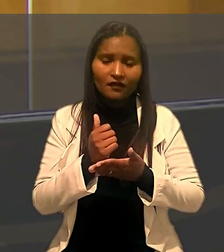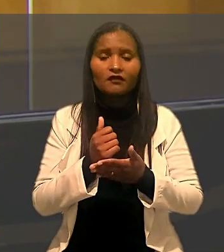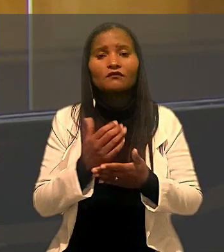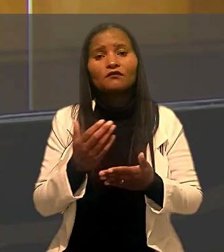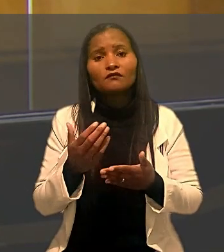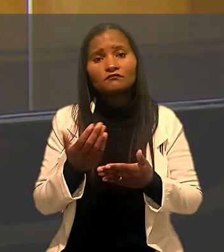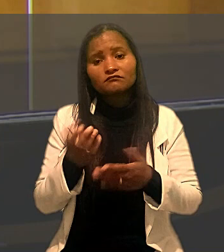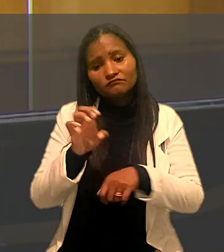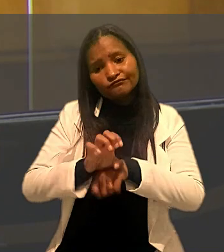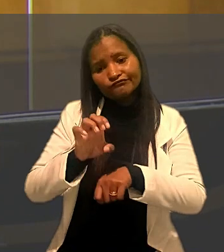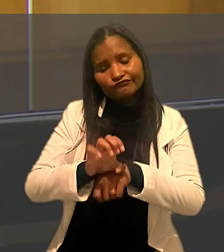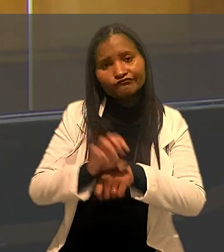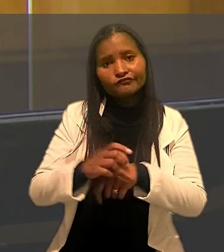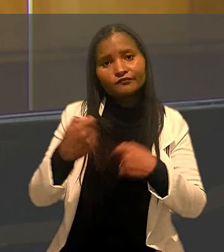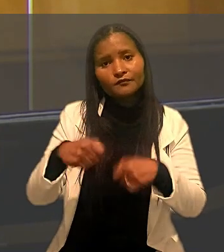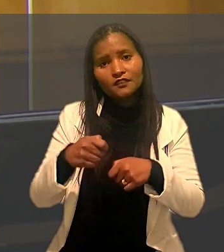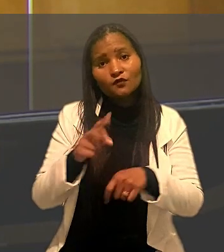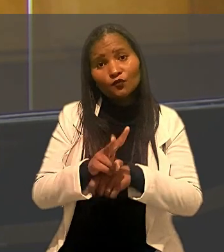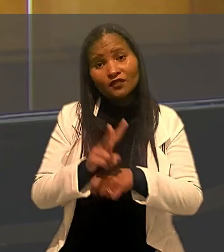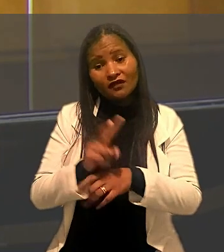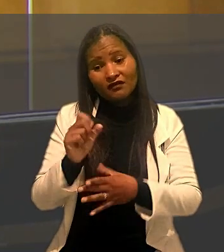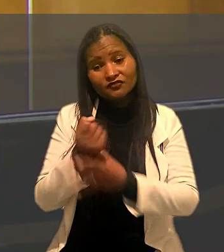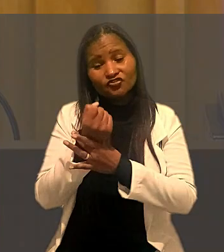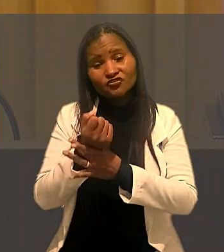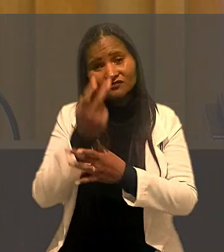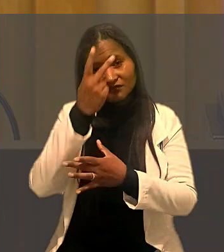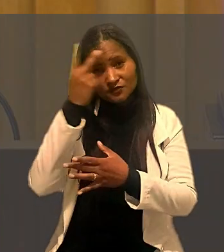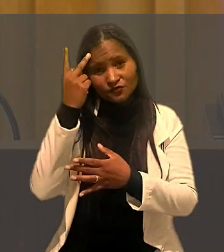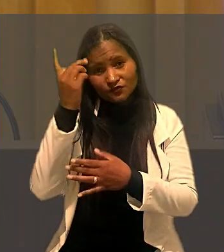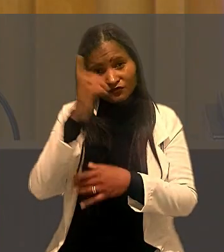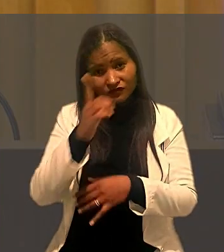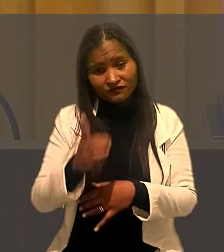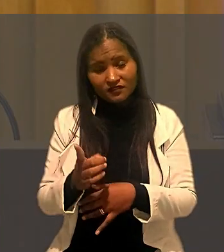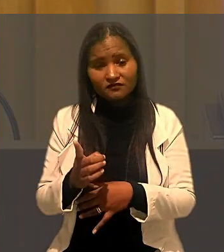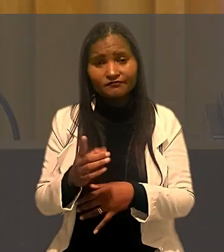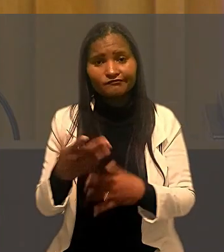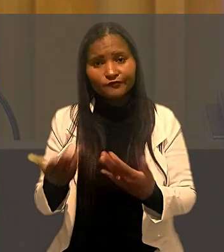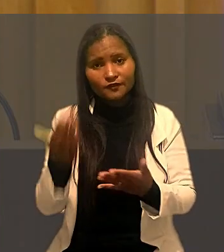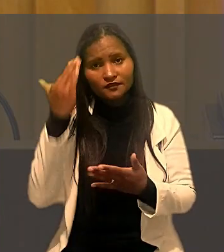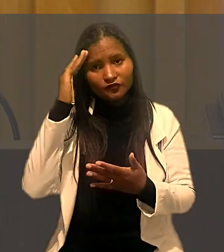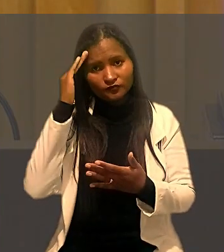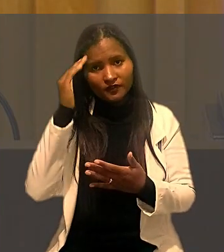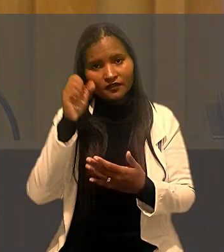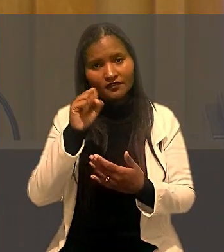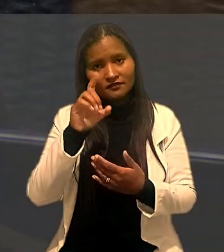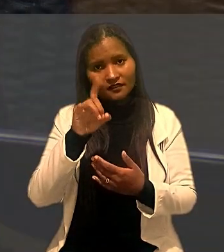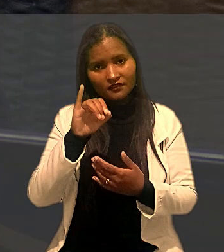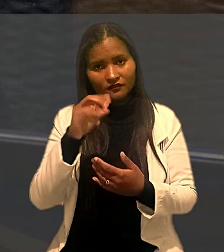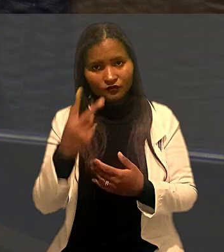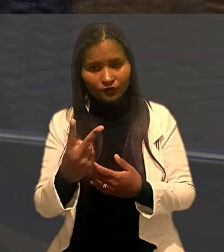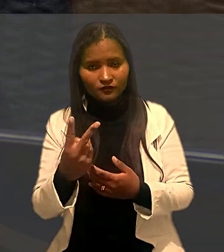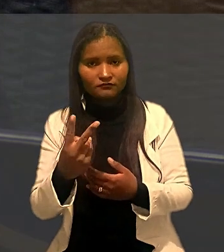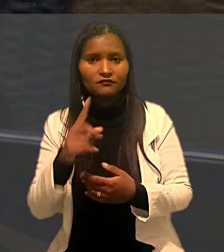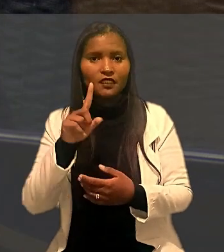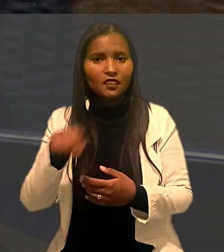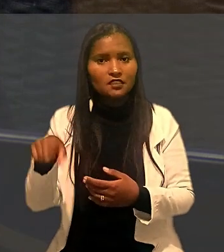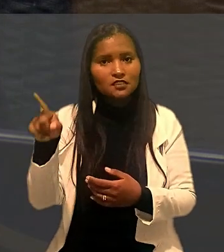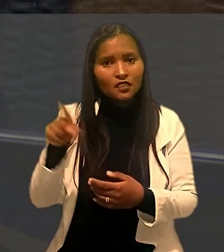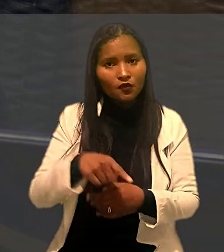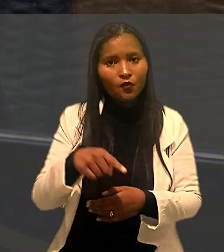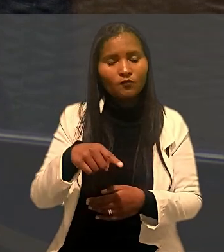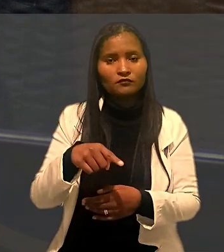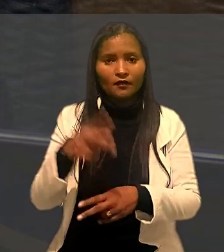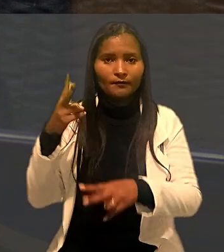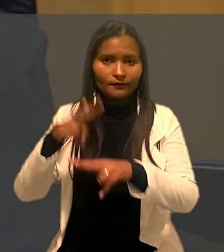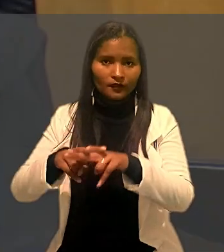Estado zelar pelas garantias das pessoas com deficiência. Com esse entendimento, a SDI 2 invalidou a penhora do veículo do sócio